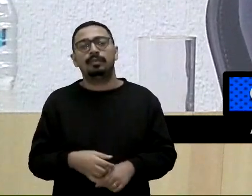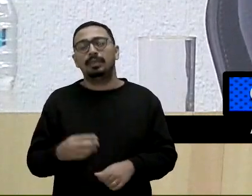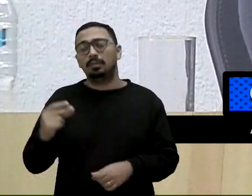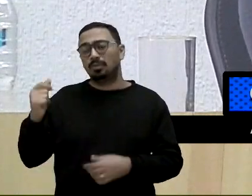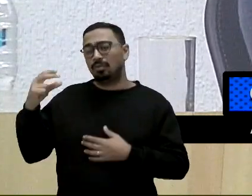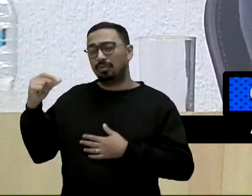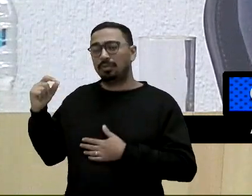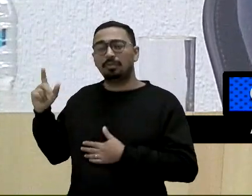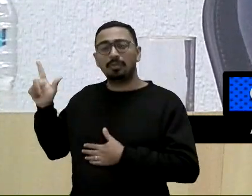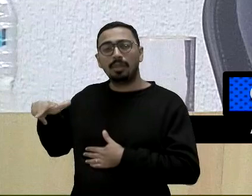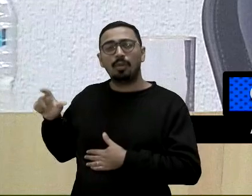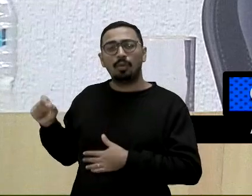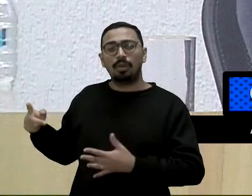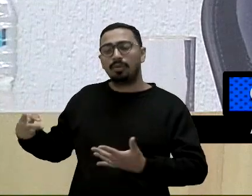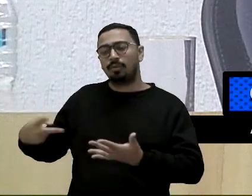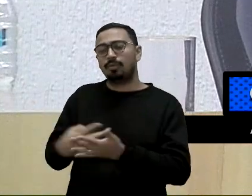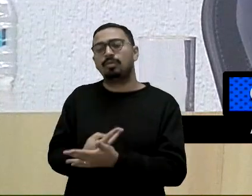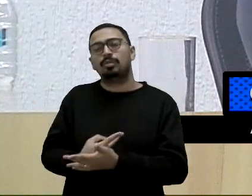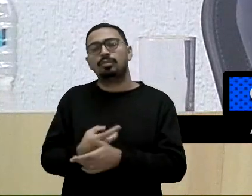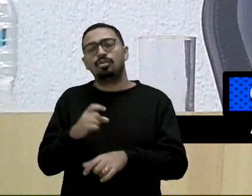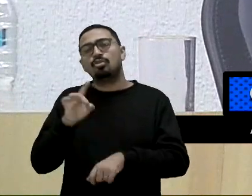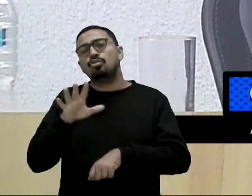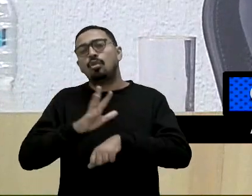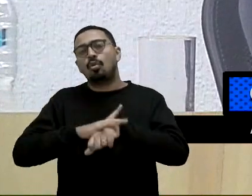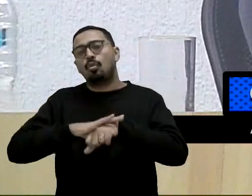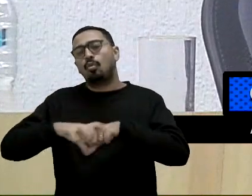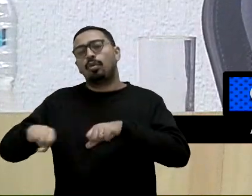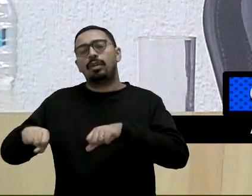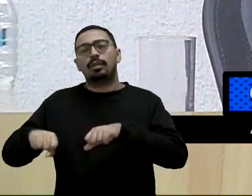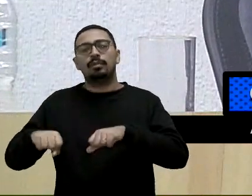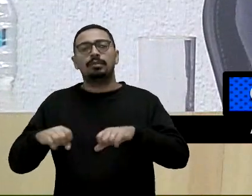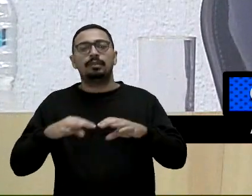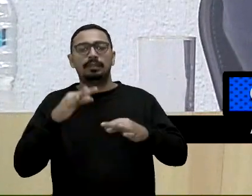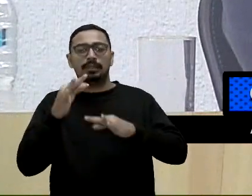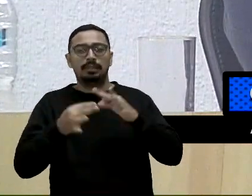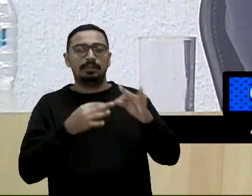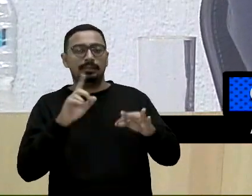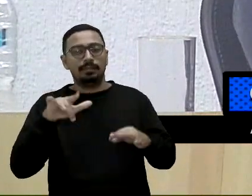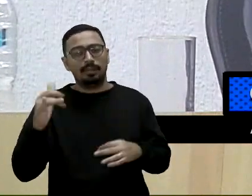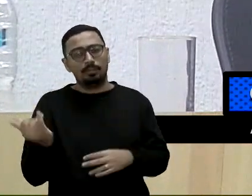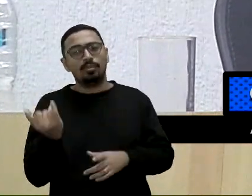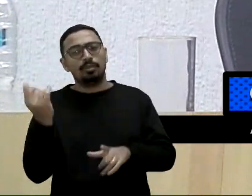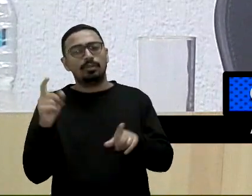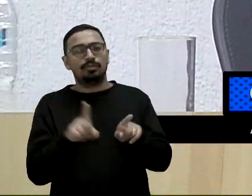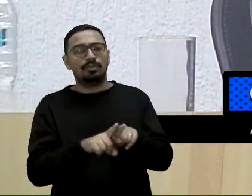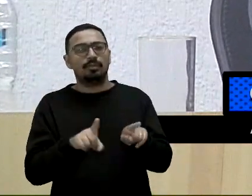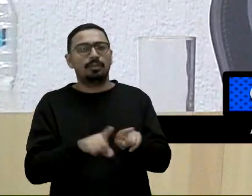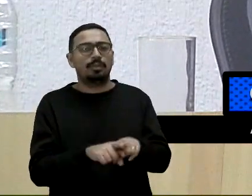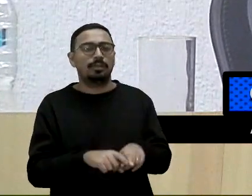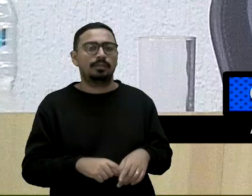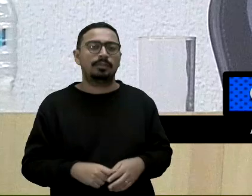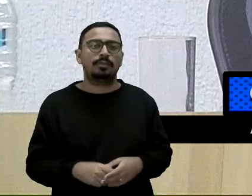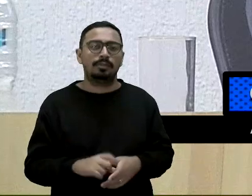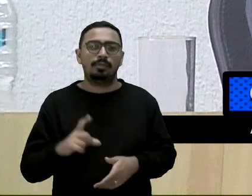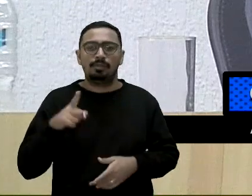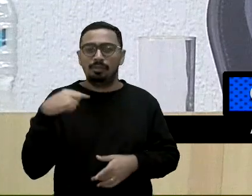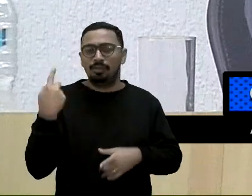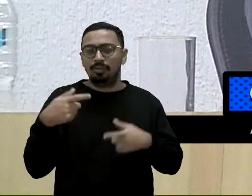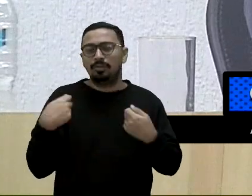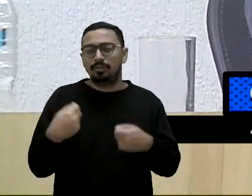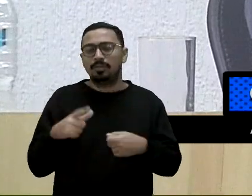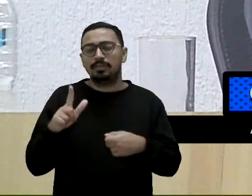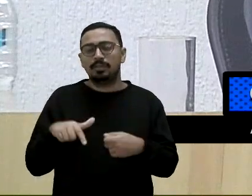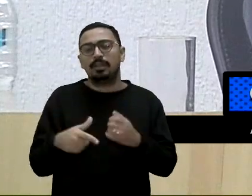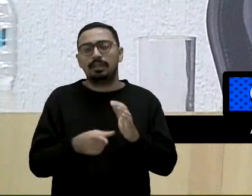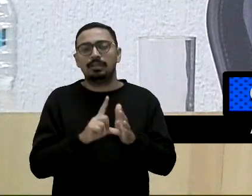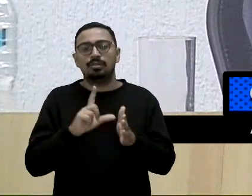ficava só na abordagem curativa, né? De tratamento, não que não seja importante. Mas a gente precisa aprender a fazer, antes de